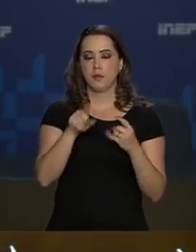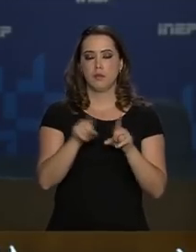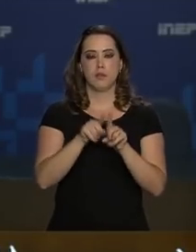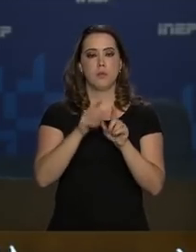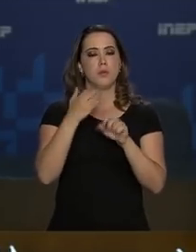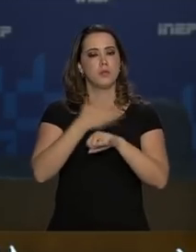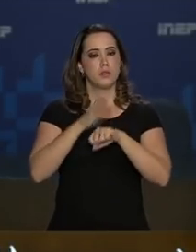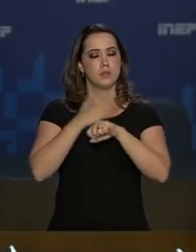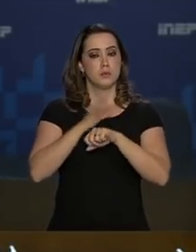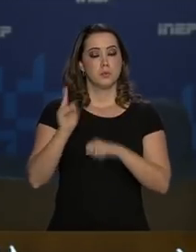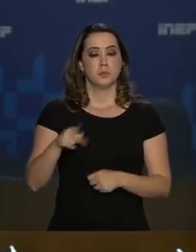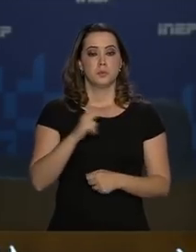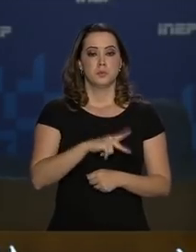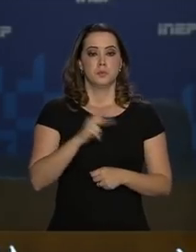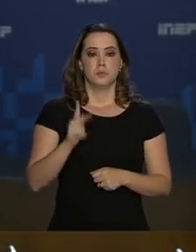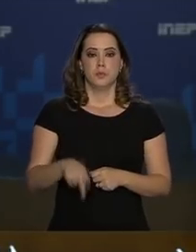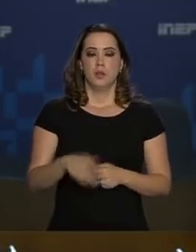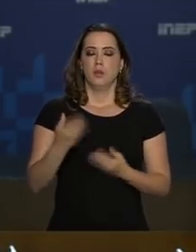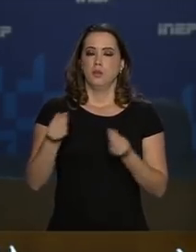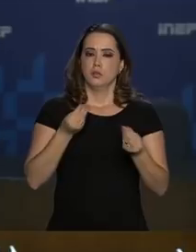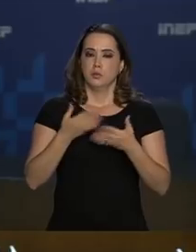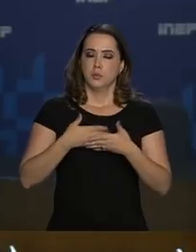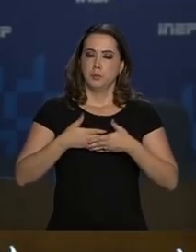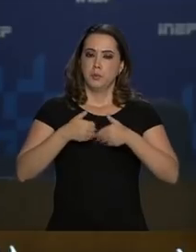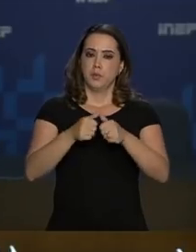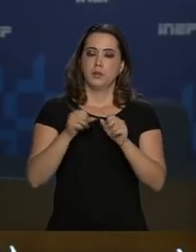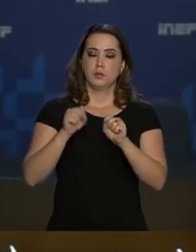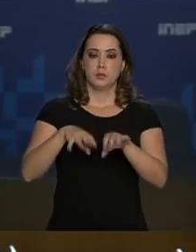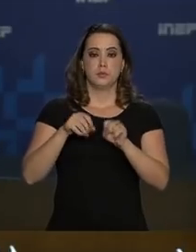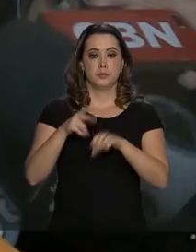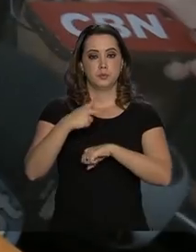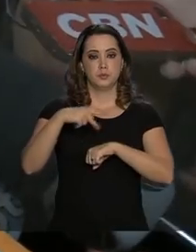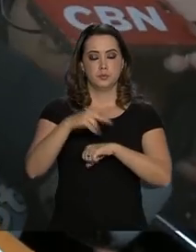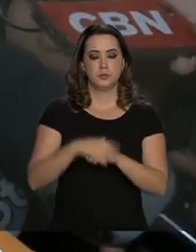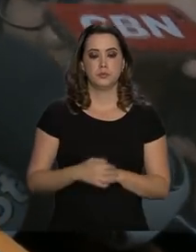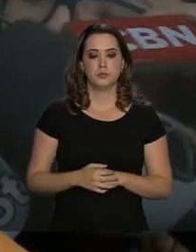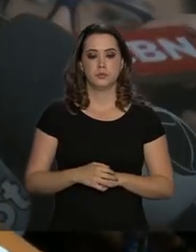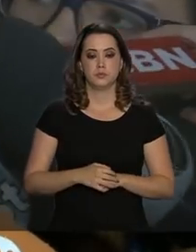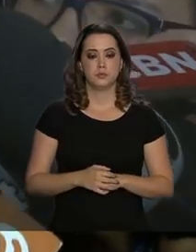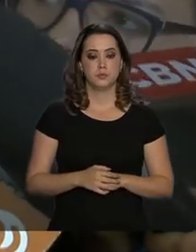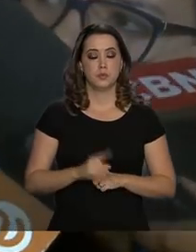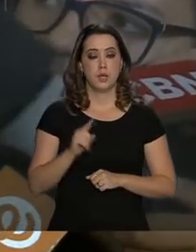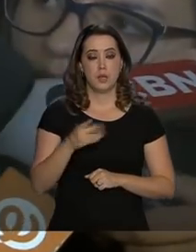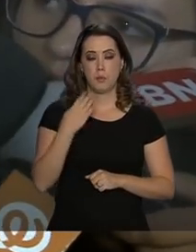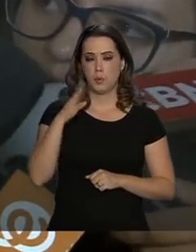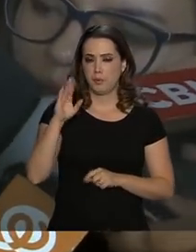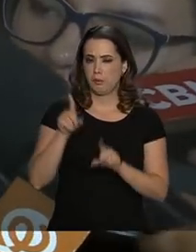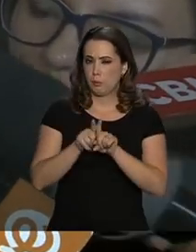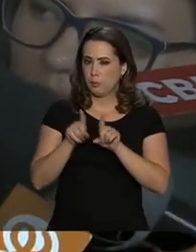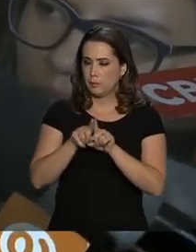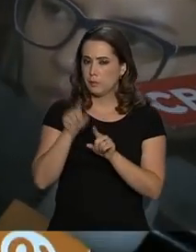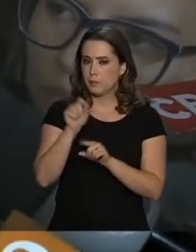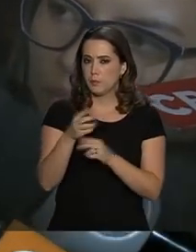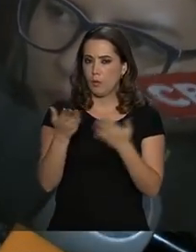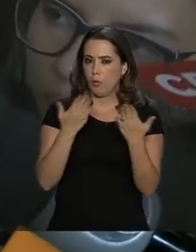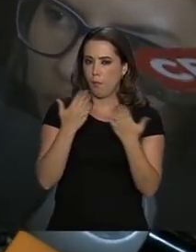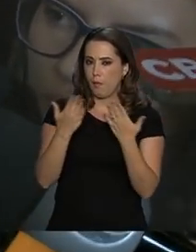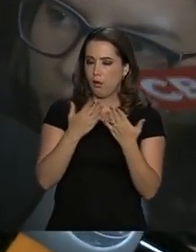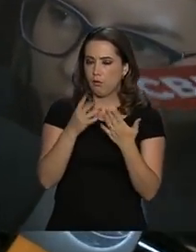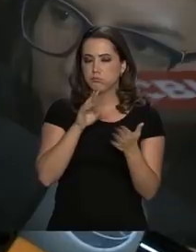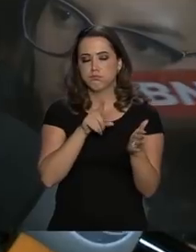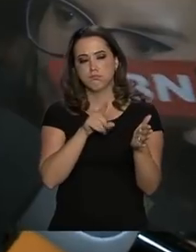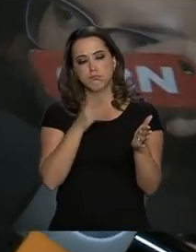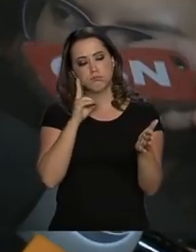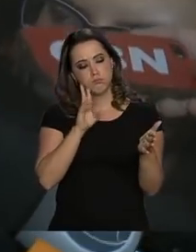capacitação de professores como forma de melhorar o ensino no país prometeu ainda analisar o banco de